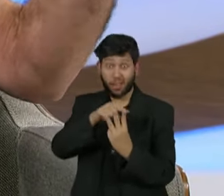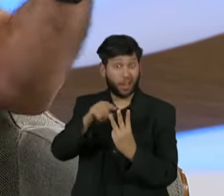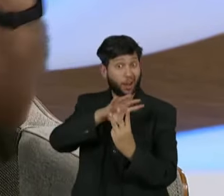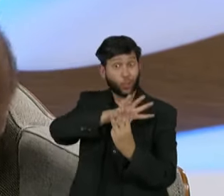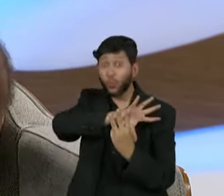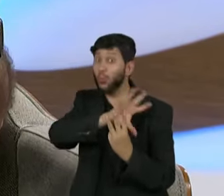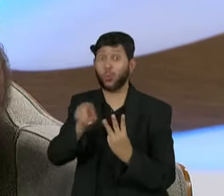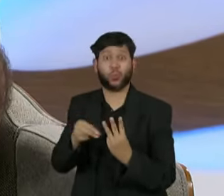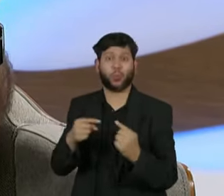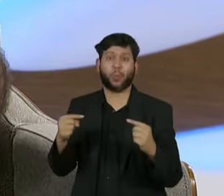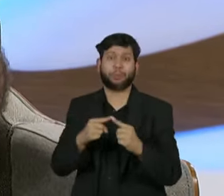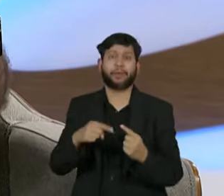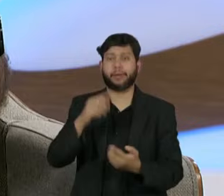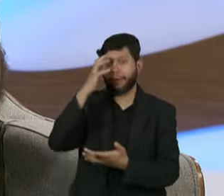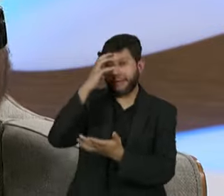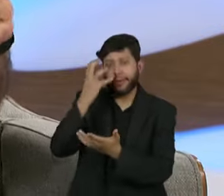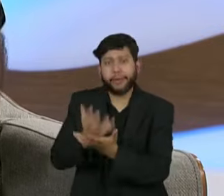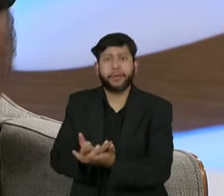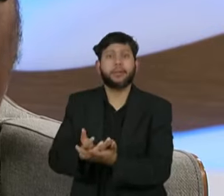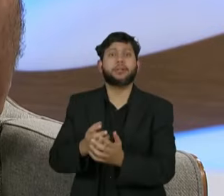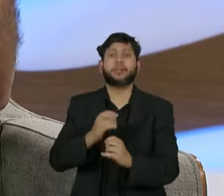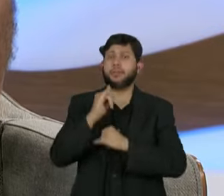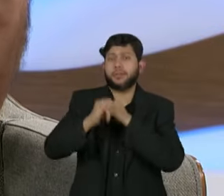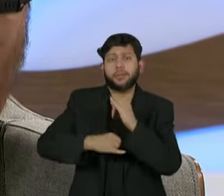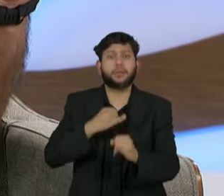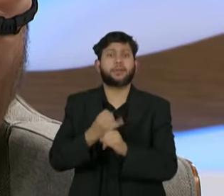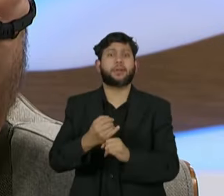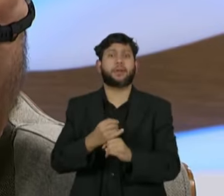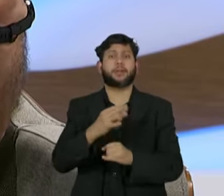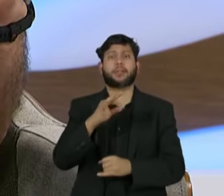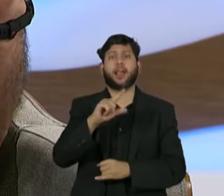digital seja Inteligência Artificial internet